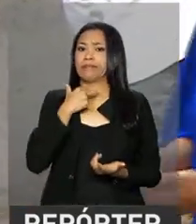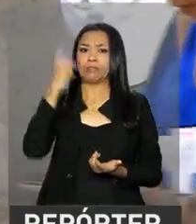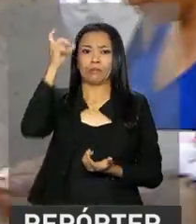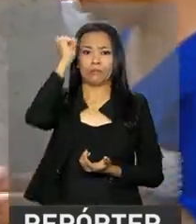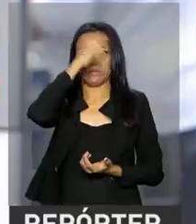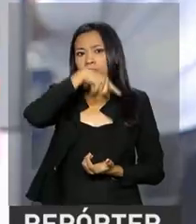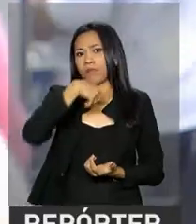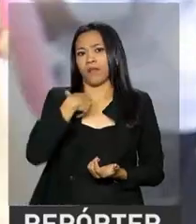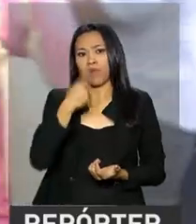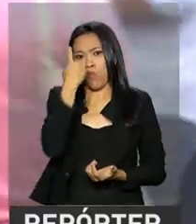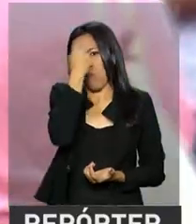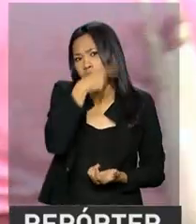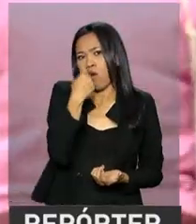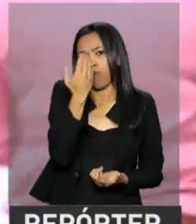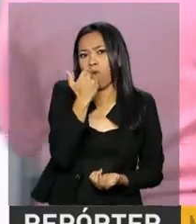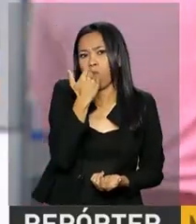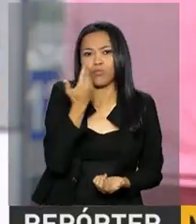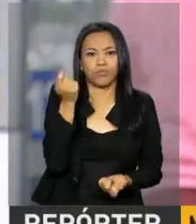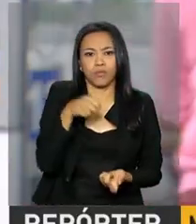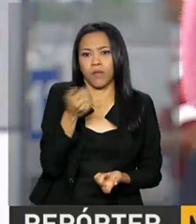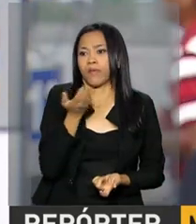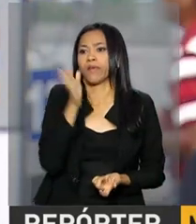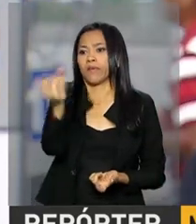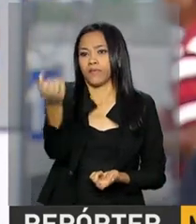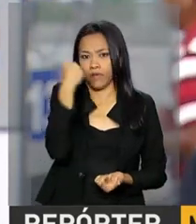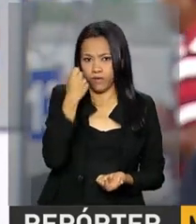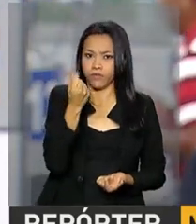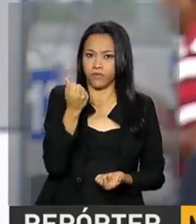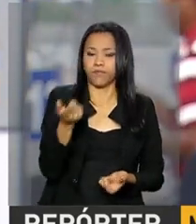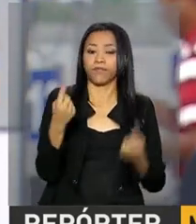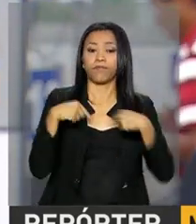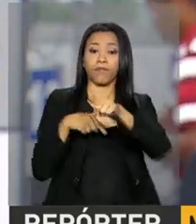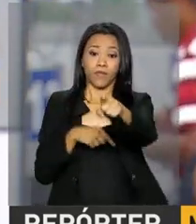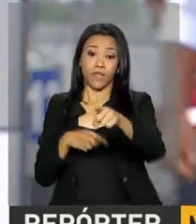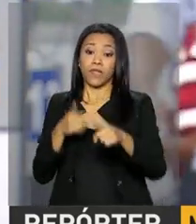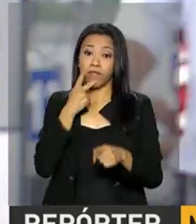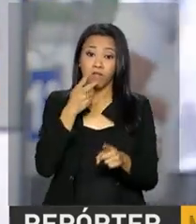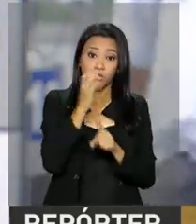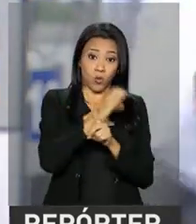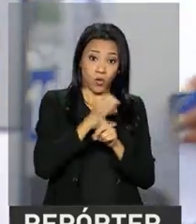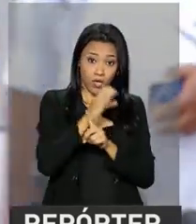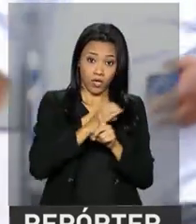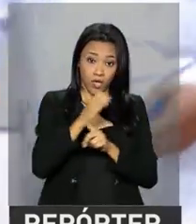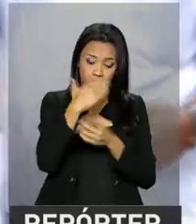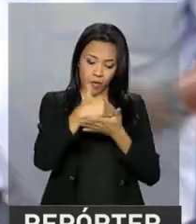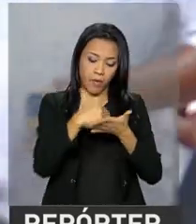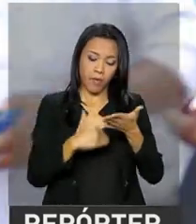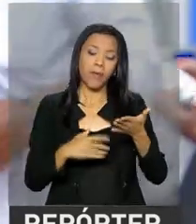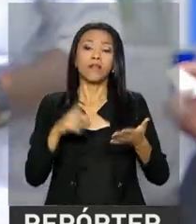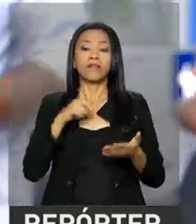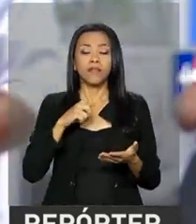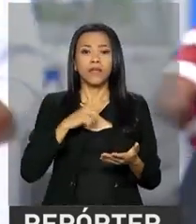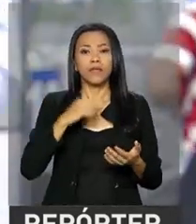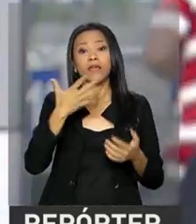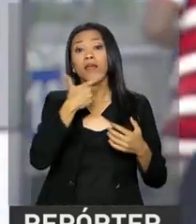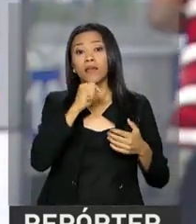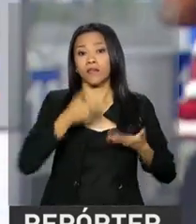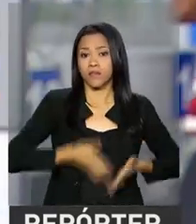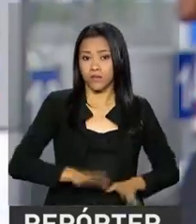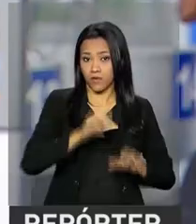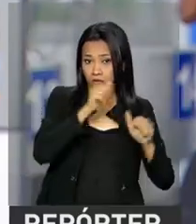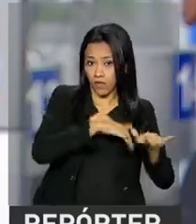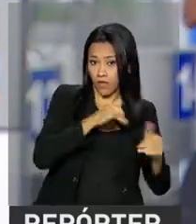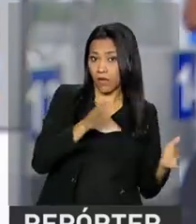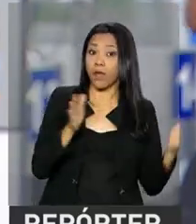alimentação não dá tempo. Esse é o quarto lote do programa. Dessa vez, o cronograma de saques contempla trabalhadores nascidos em